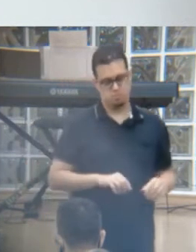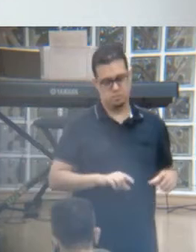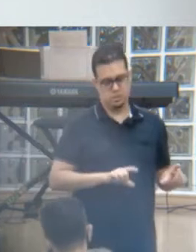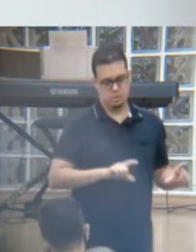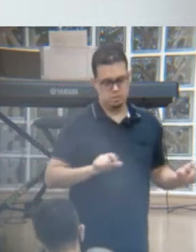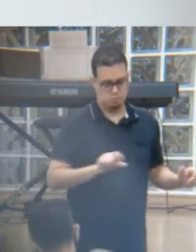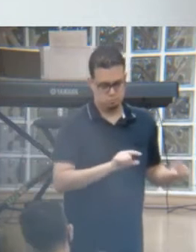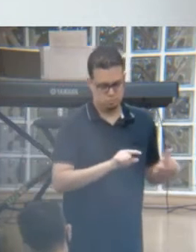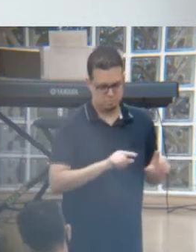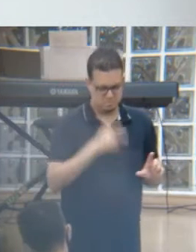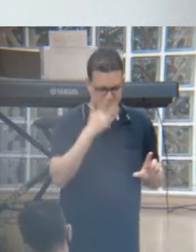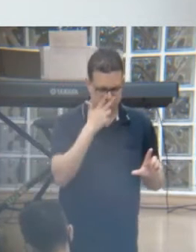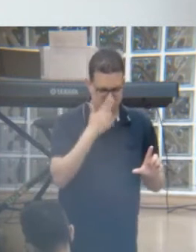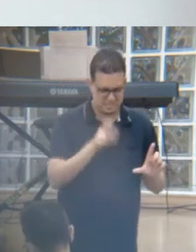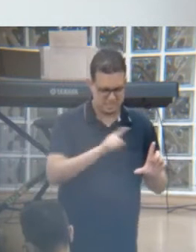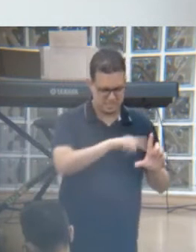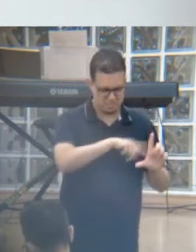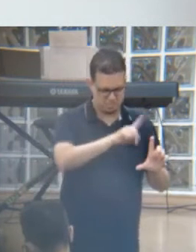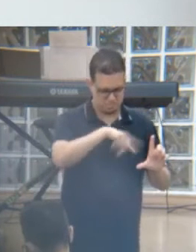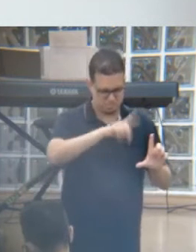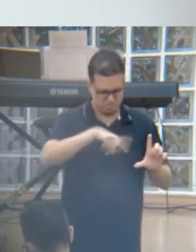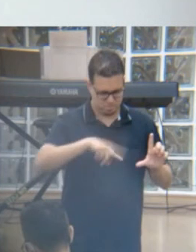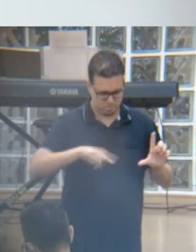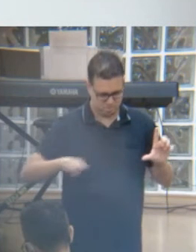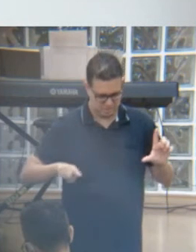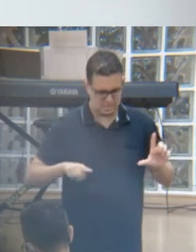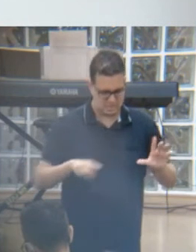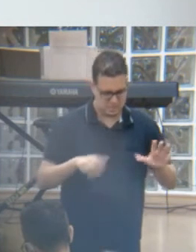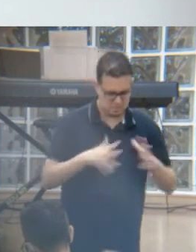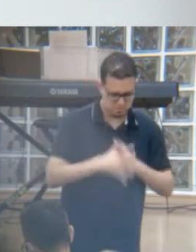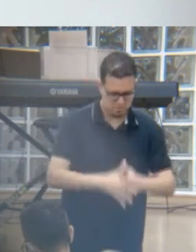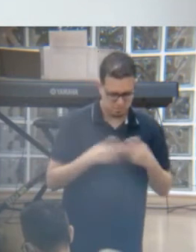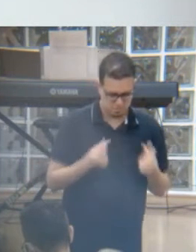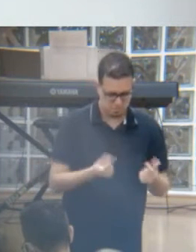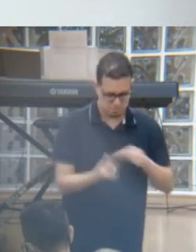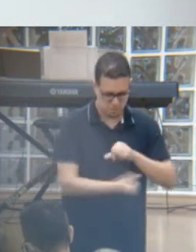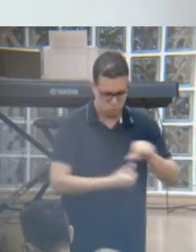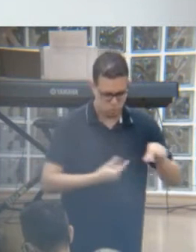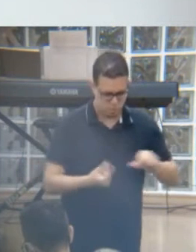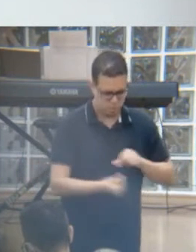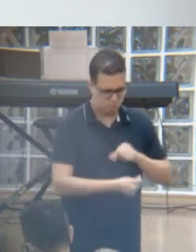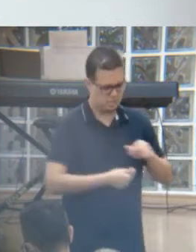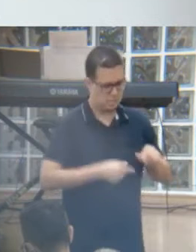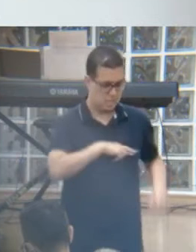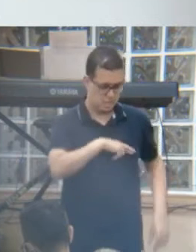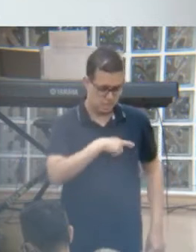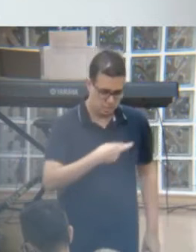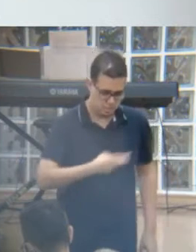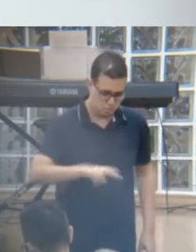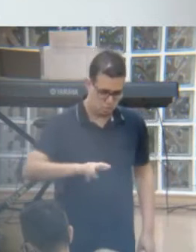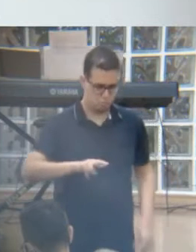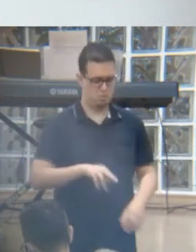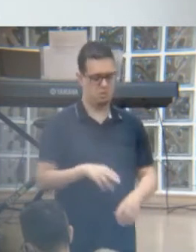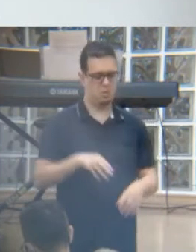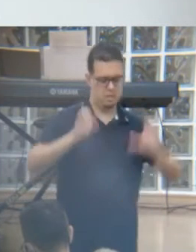financeira, híbrida, uma seca terrível, uma crise religiosa, moral,